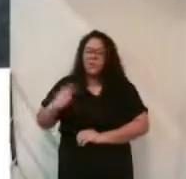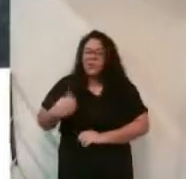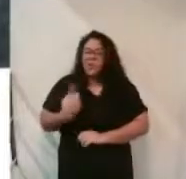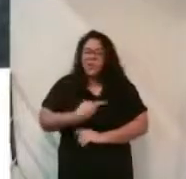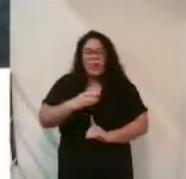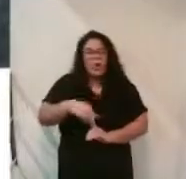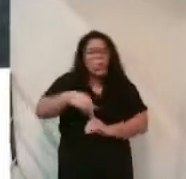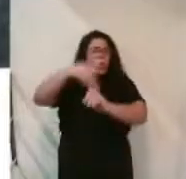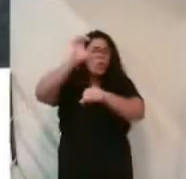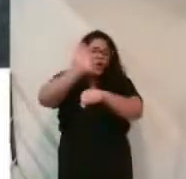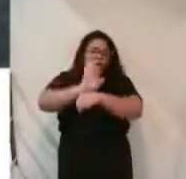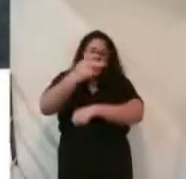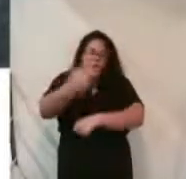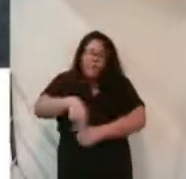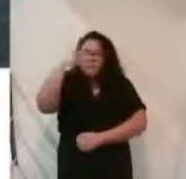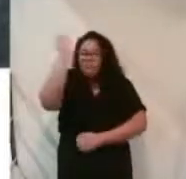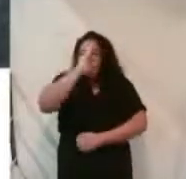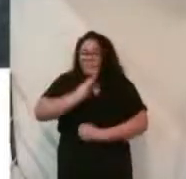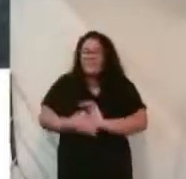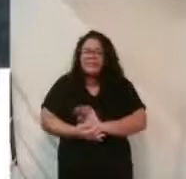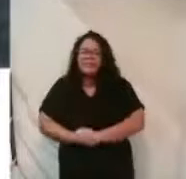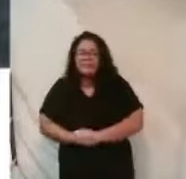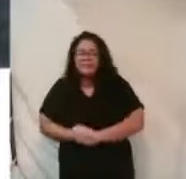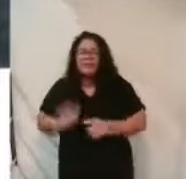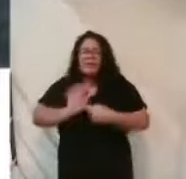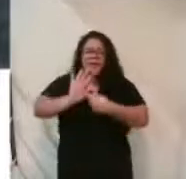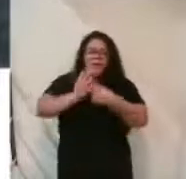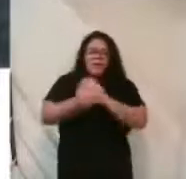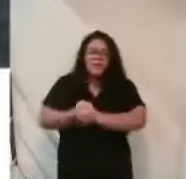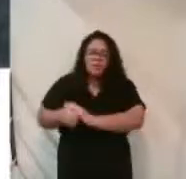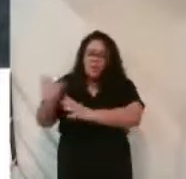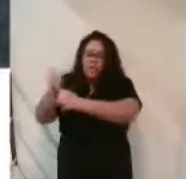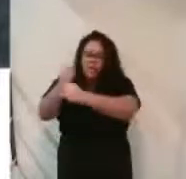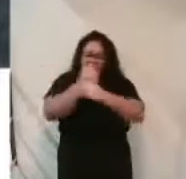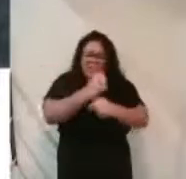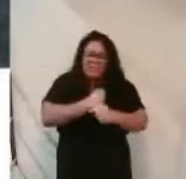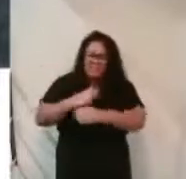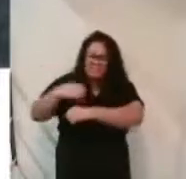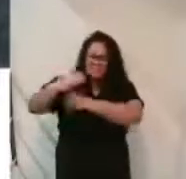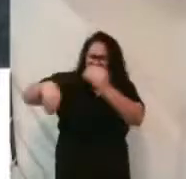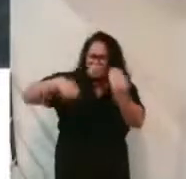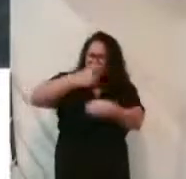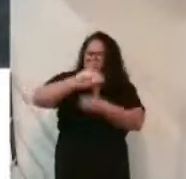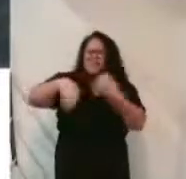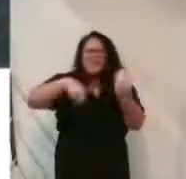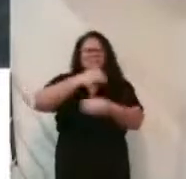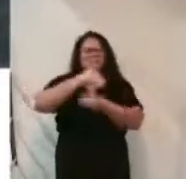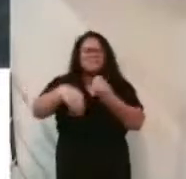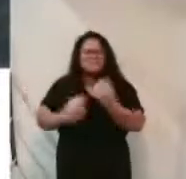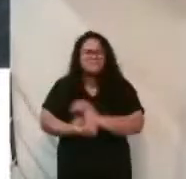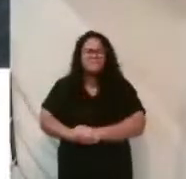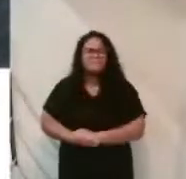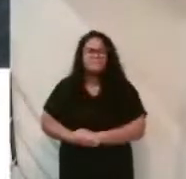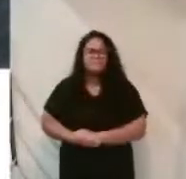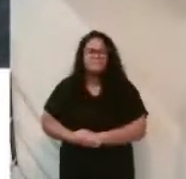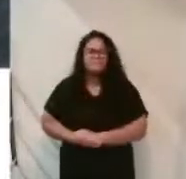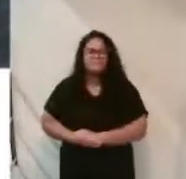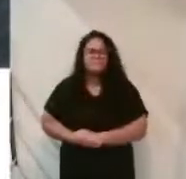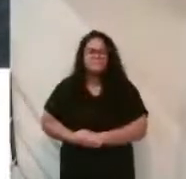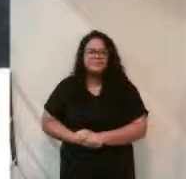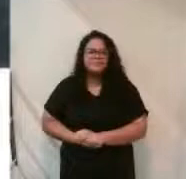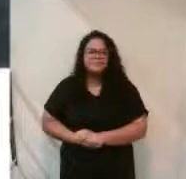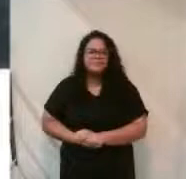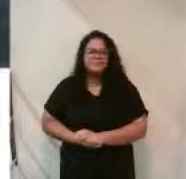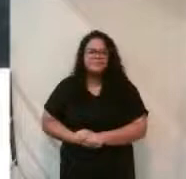Brasil. Pernambuco emite, todo ano, 19,6 milhões de toneladas de gás de efeito estufa.